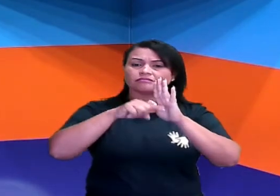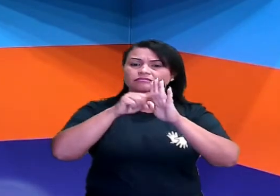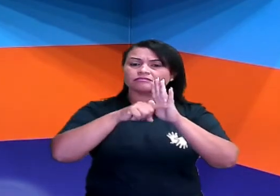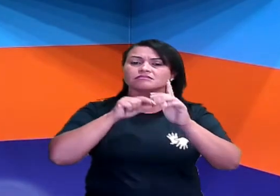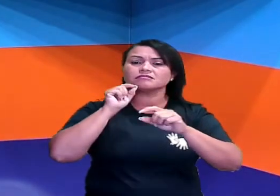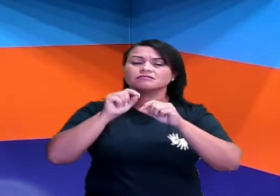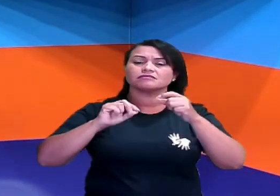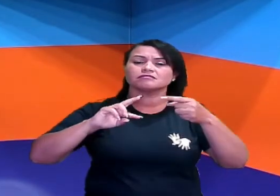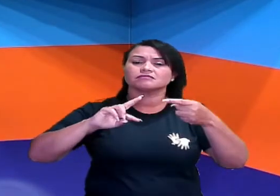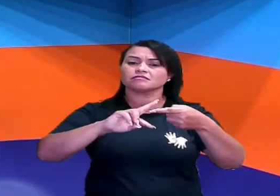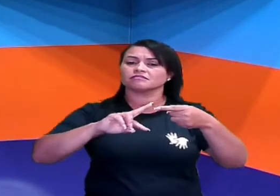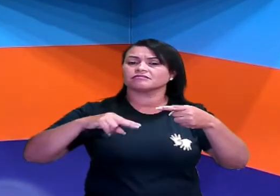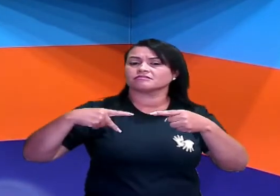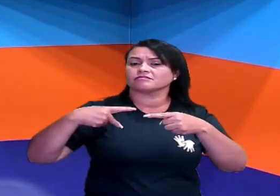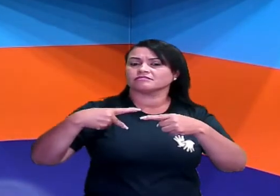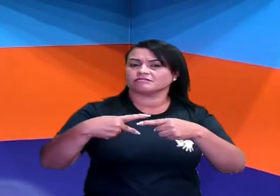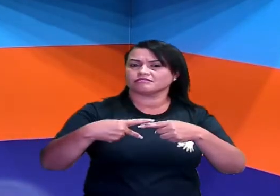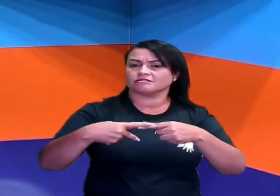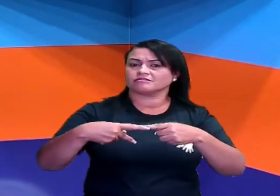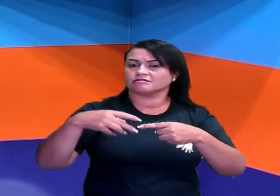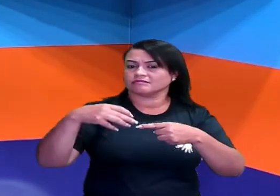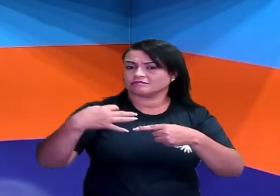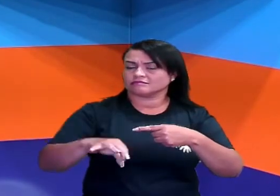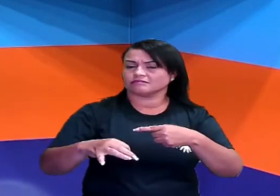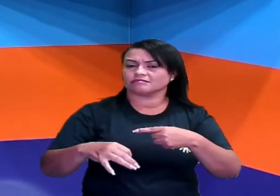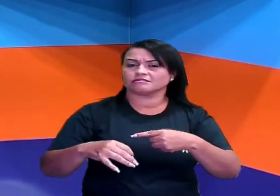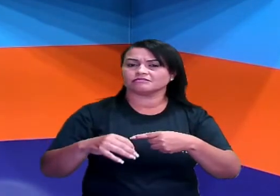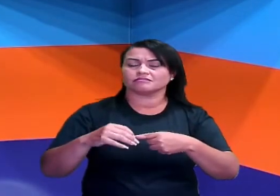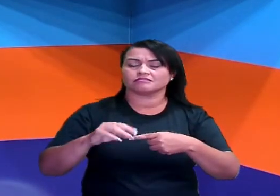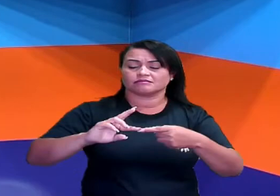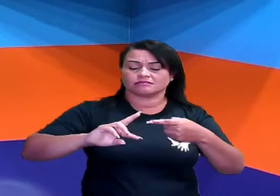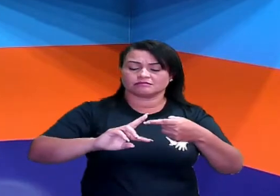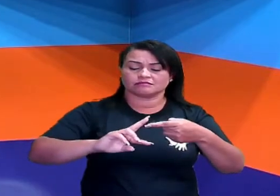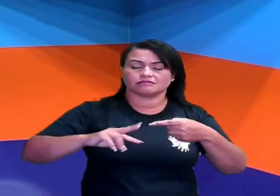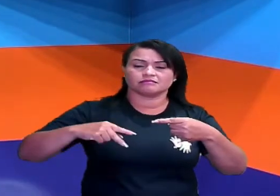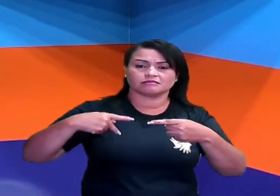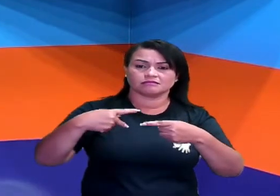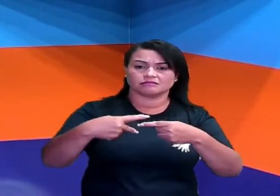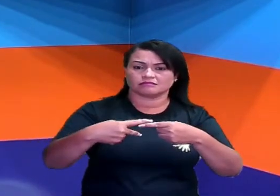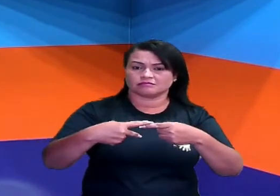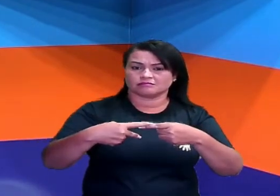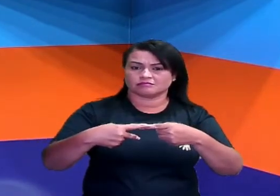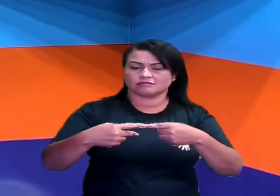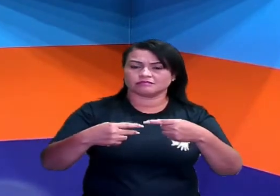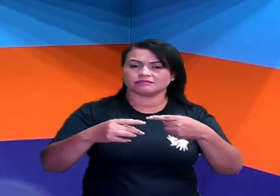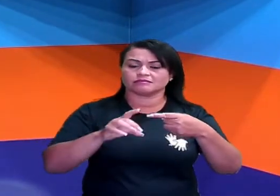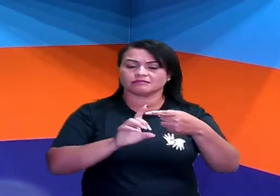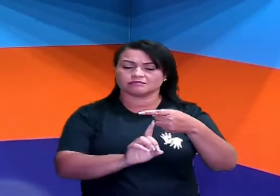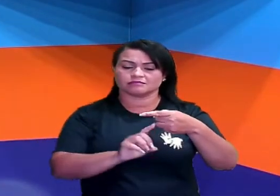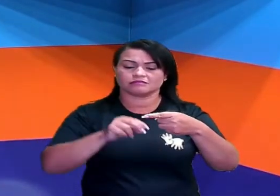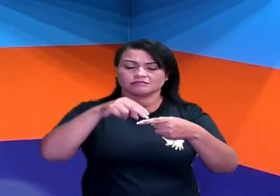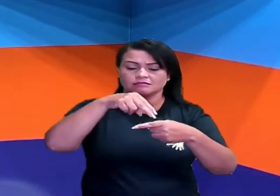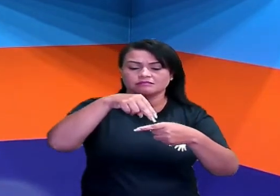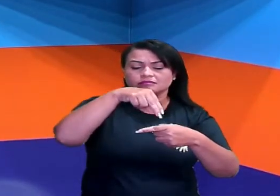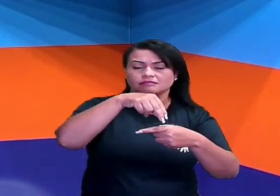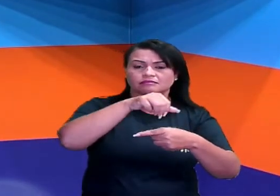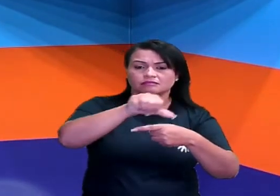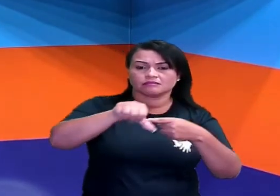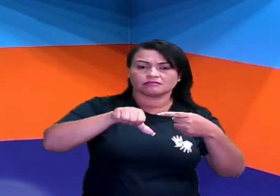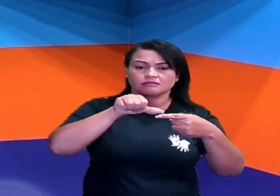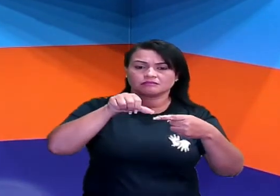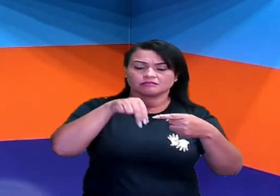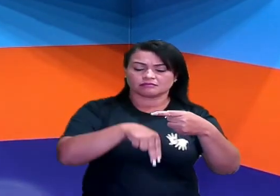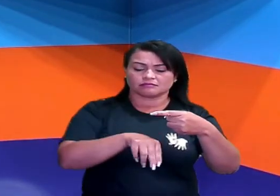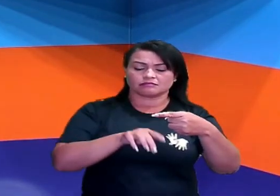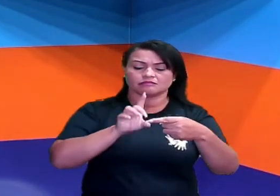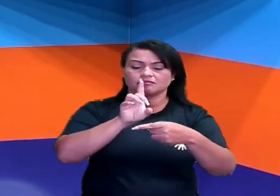gente faz? A gente inverte, não é isso? O numerador passa a ser denominador e o denominador passa a ser quem? Numerador. Aí, isso